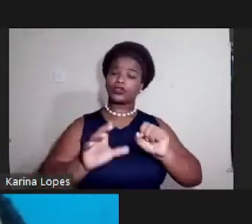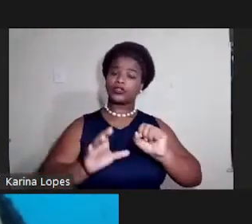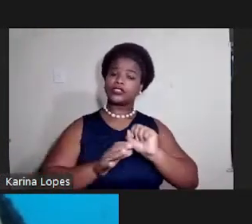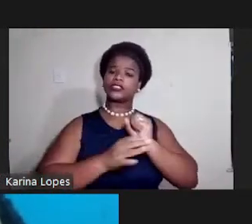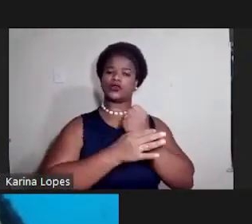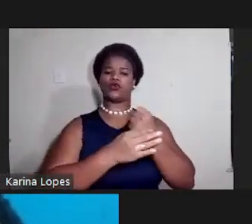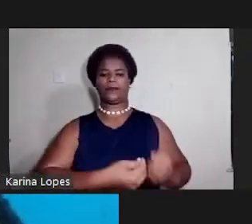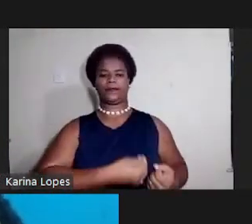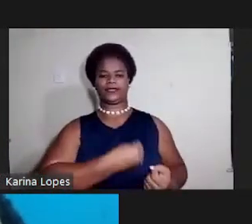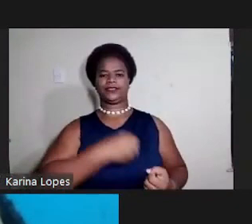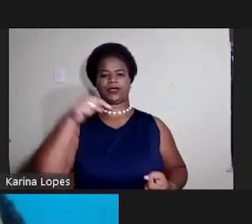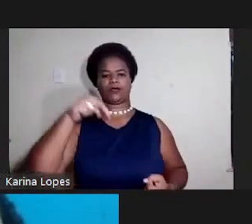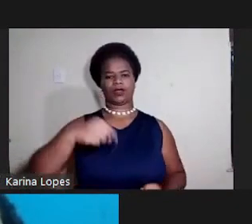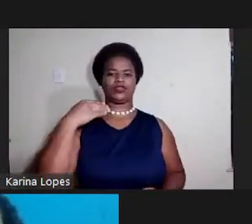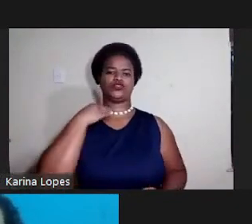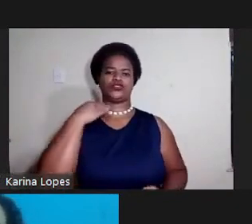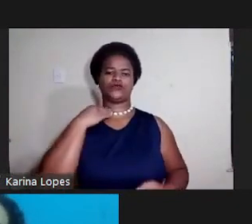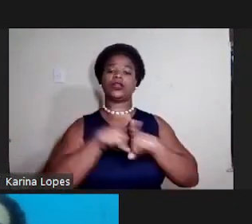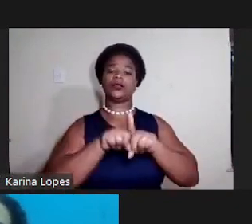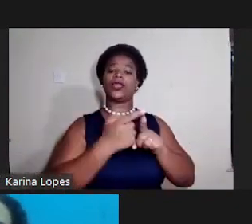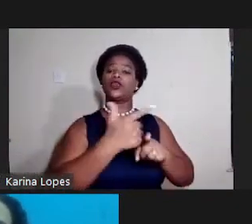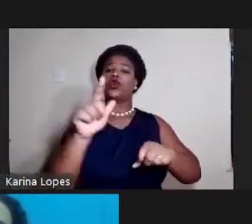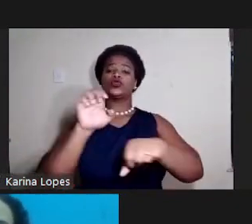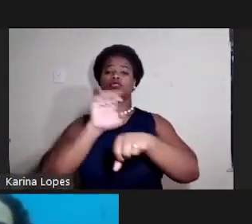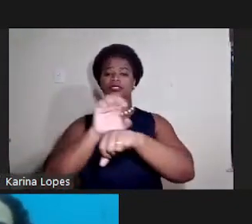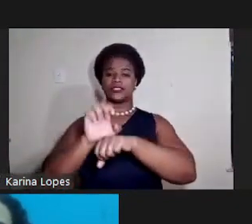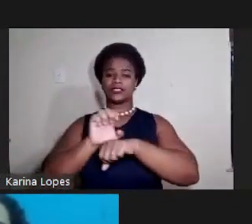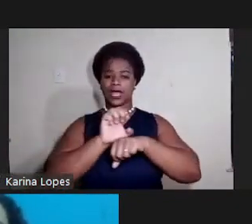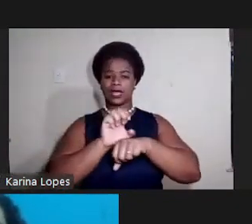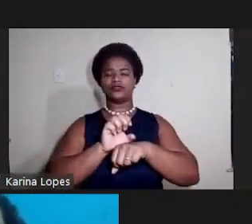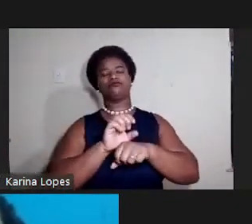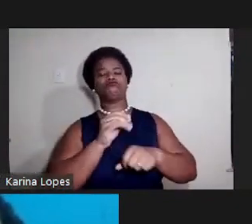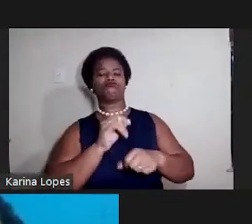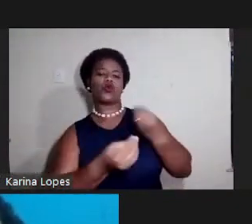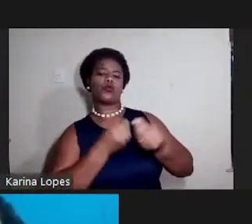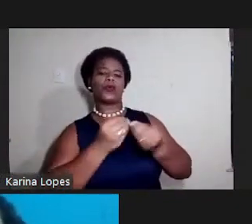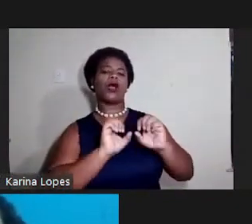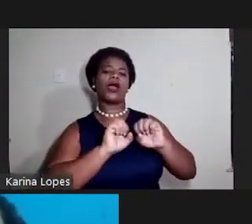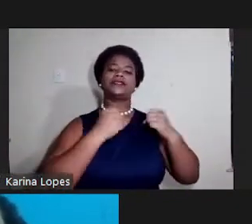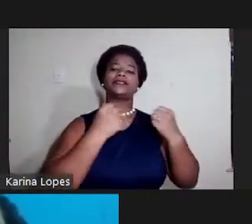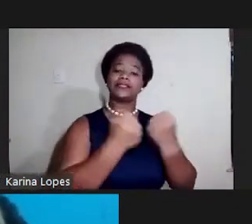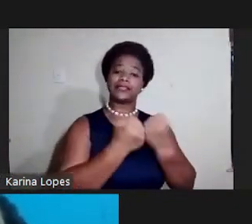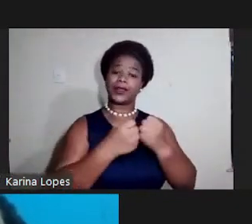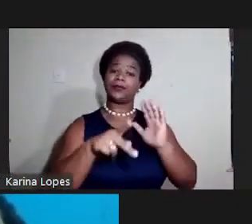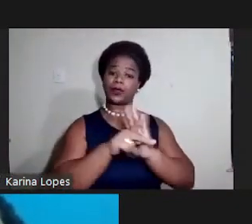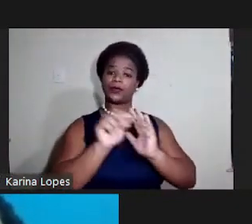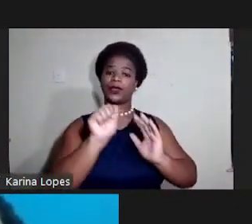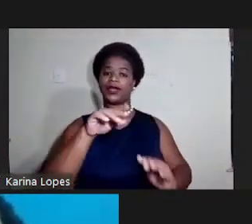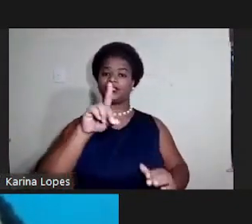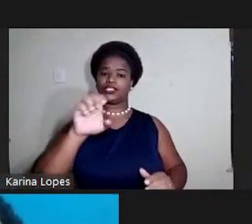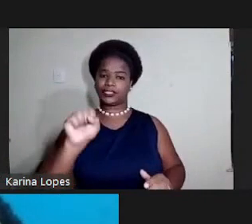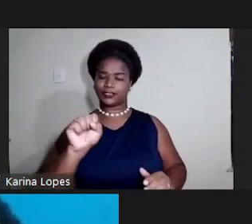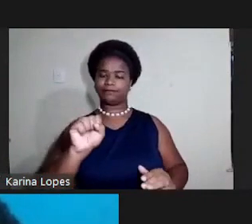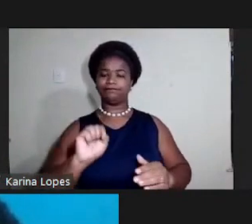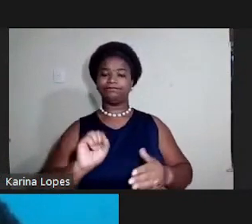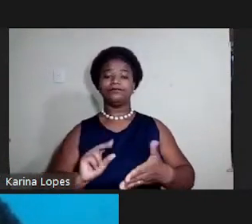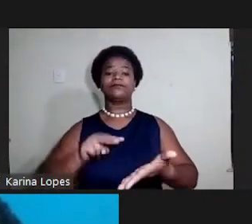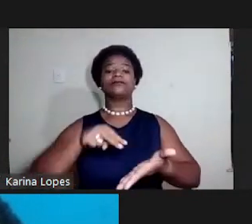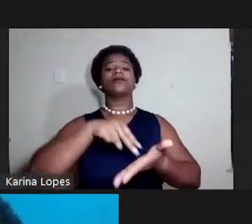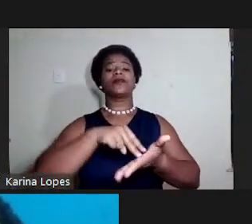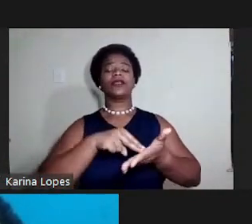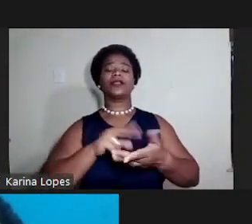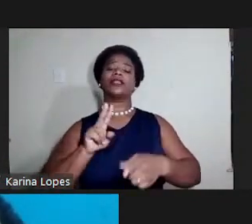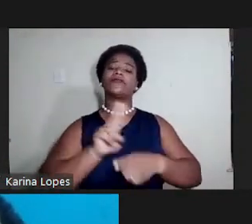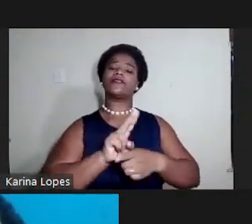e em outros estados, como em seminários pelo ANDES, na frente da defesa da educação, entre outras atividades, na perspectiva